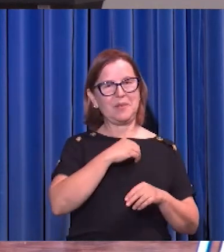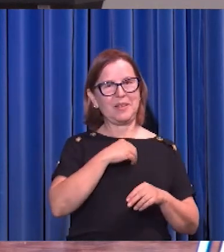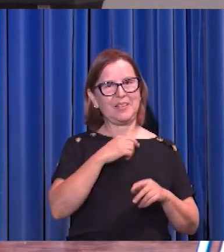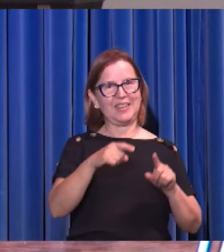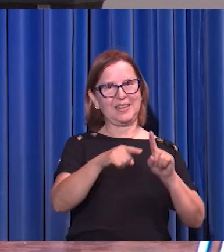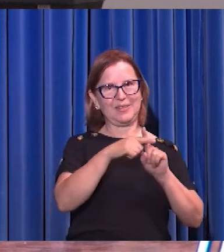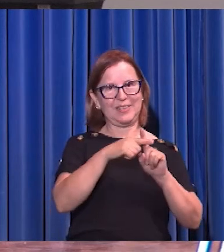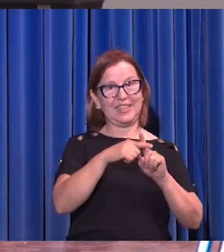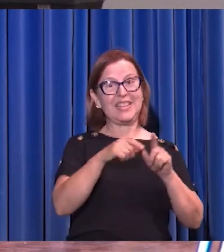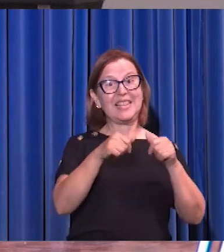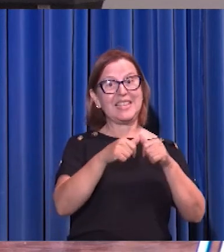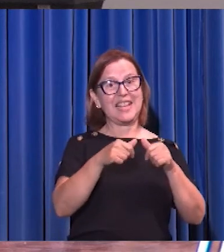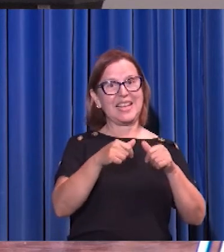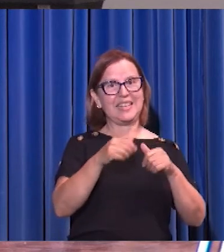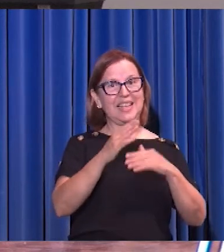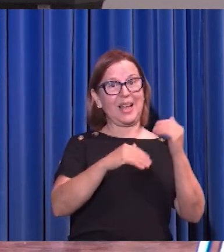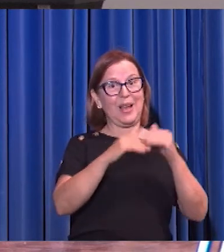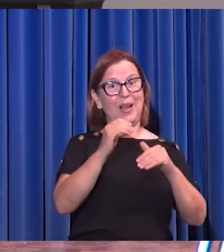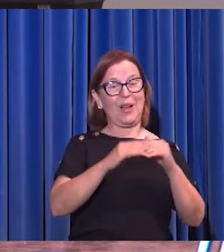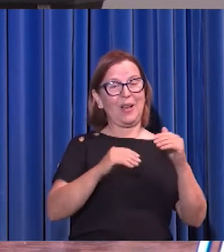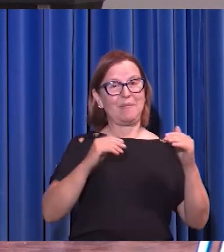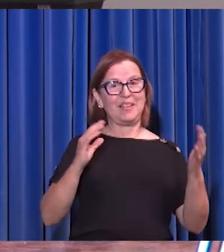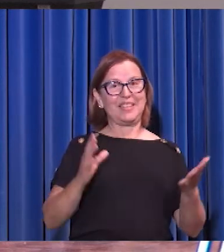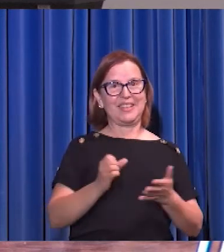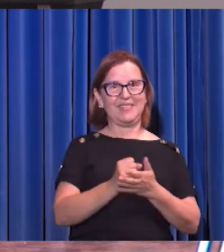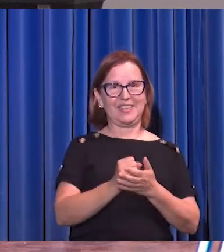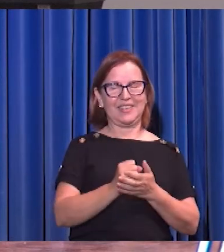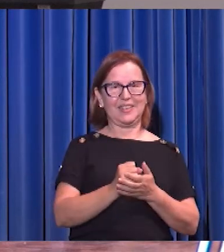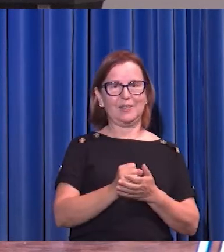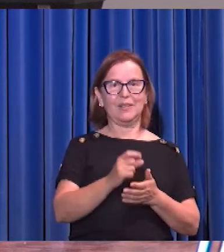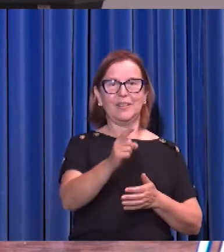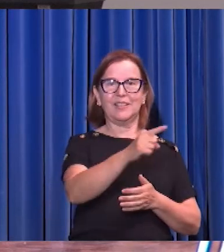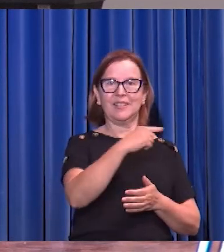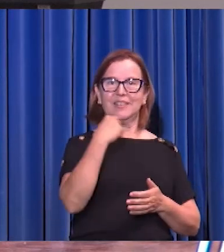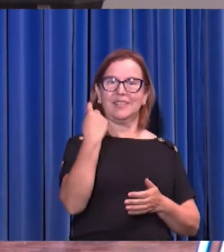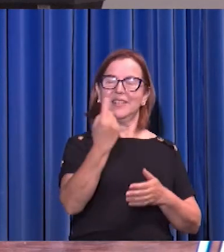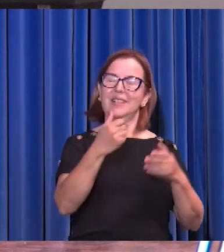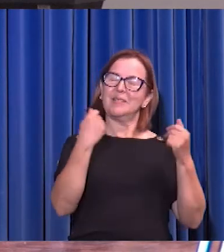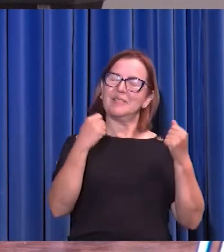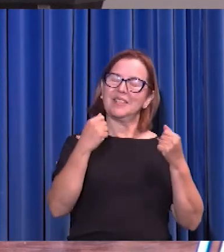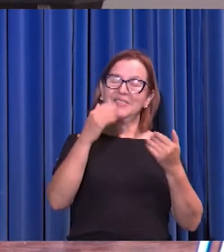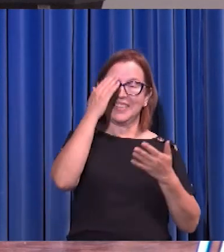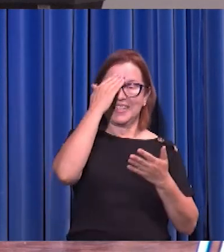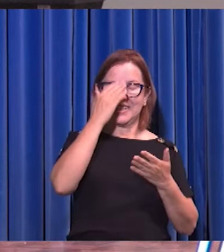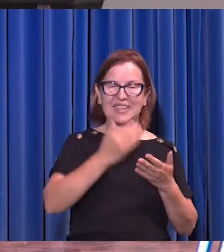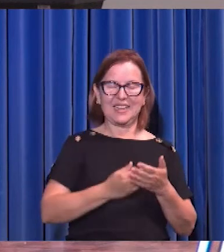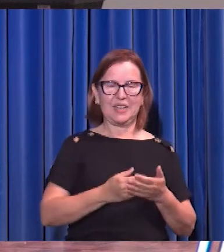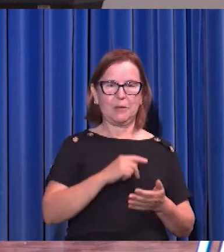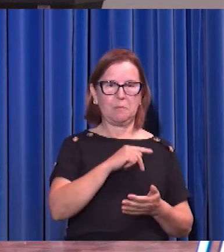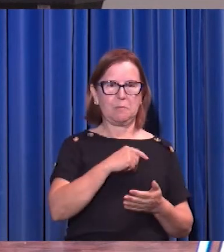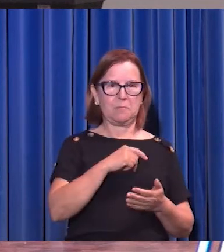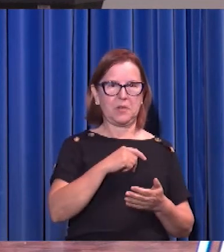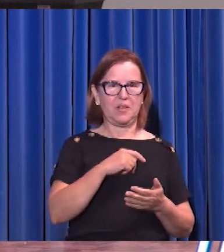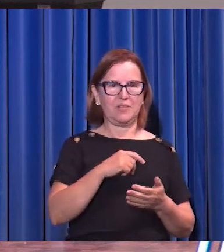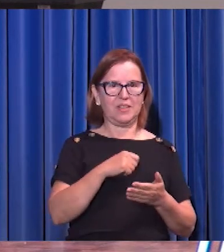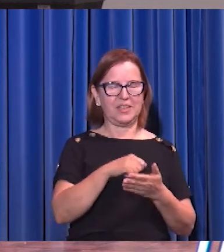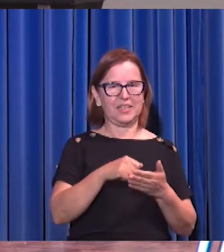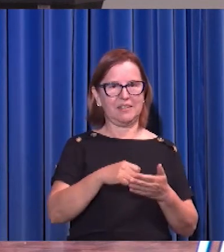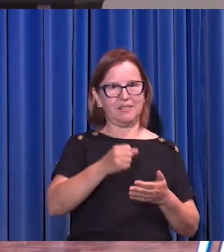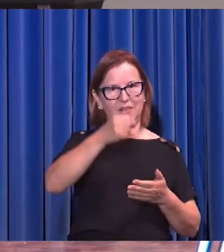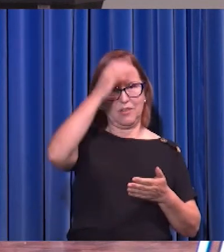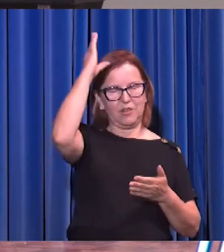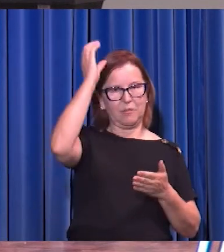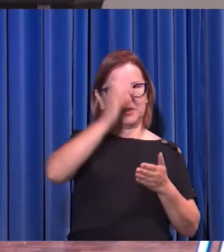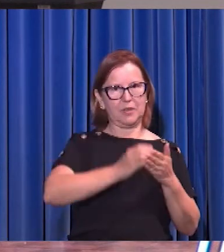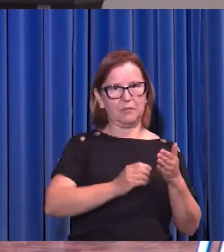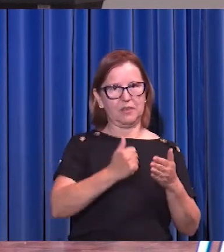de redenção deve ser o quê? Crida por nós. O apóstolo Paulo diz em Romanos 10:9, eu vou ler aqui para sermos mais